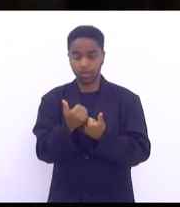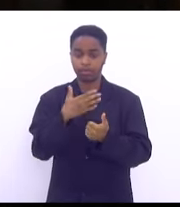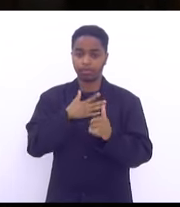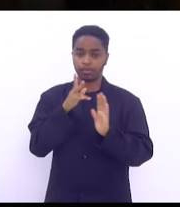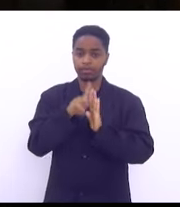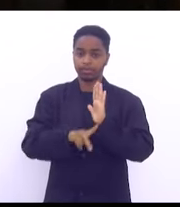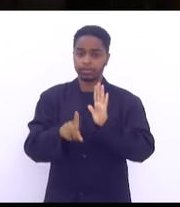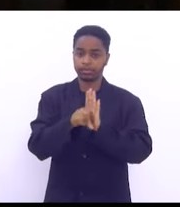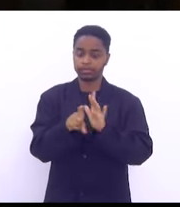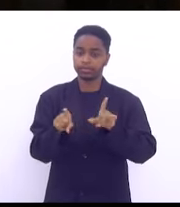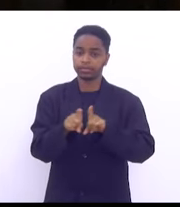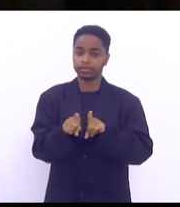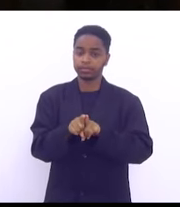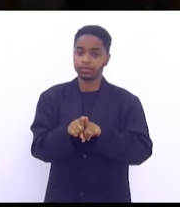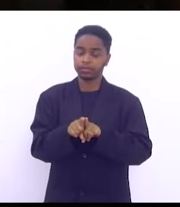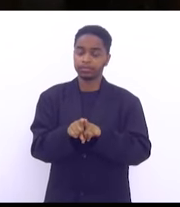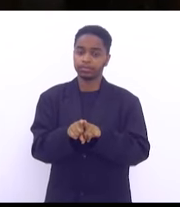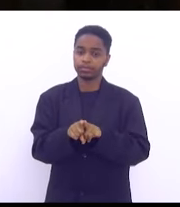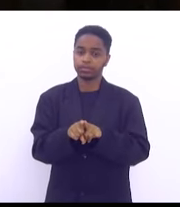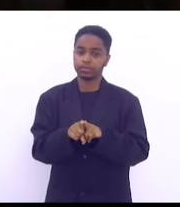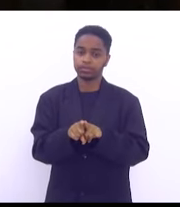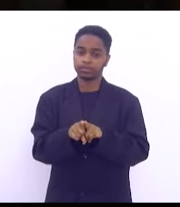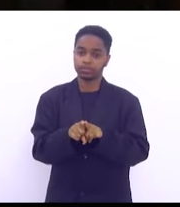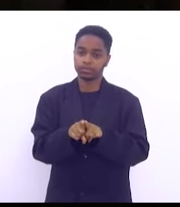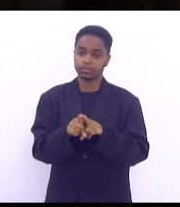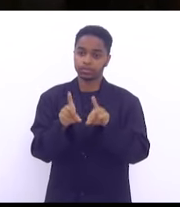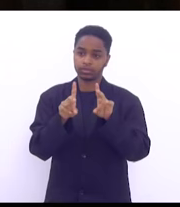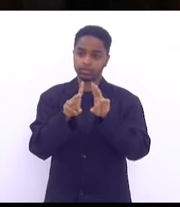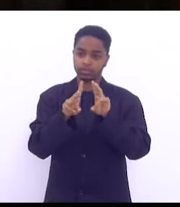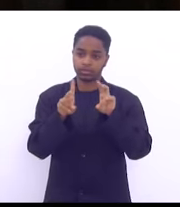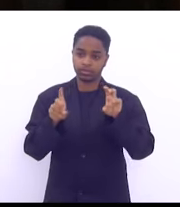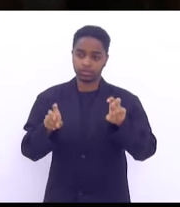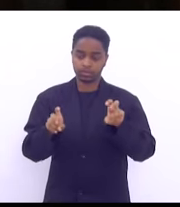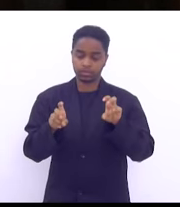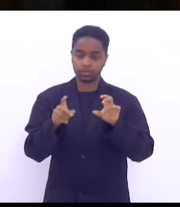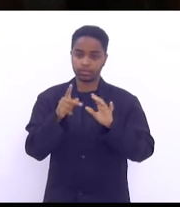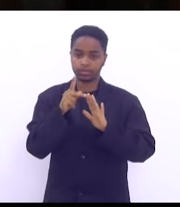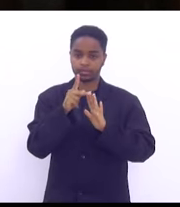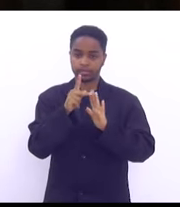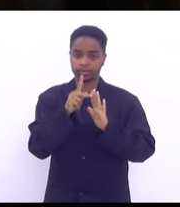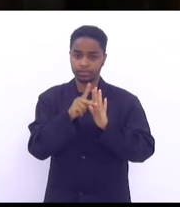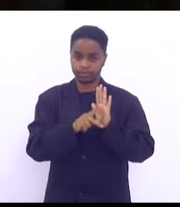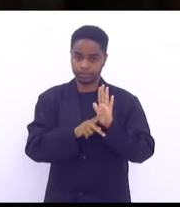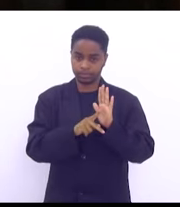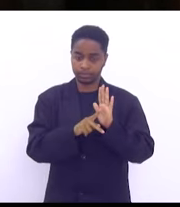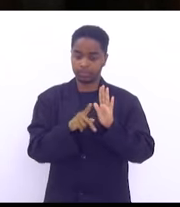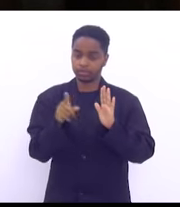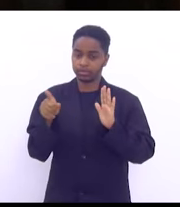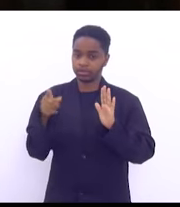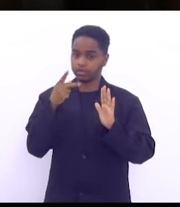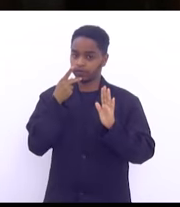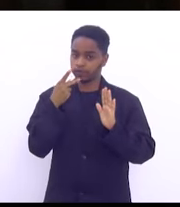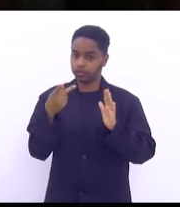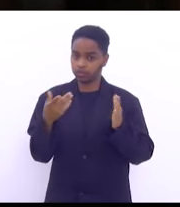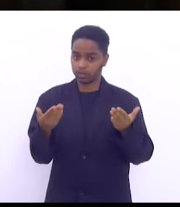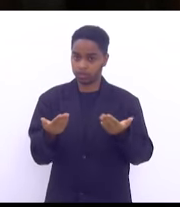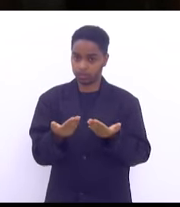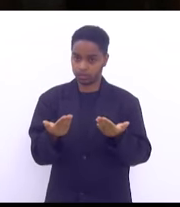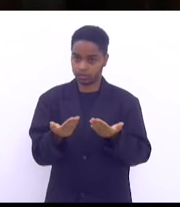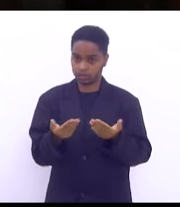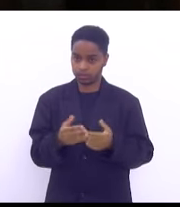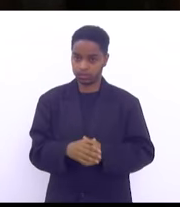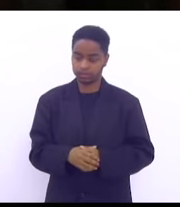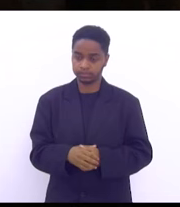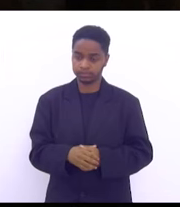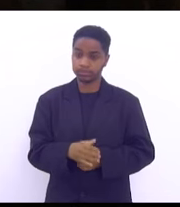projeto, e essa questão desse projeto que Vossa Excelência puxou ao assunto agora nesse momento,